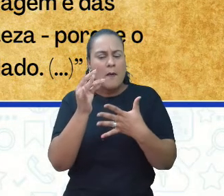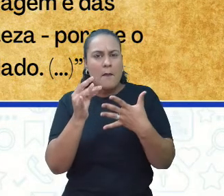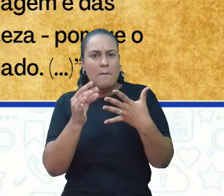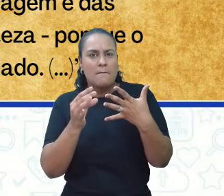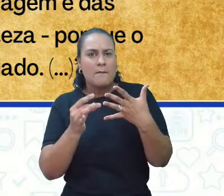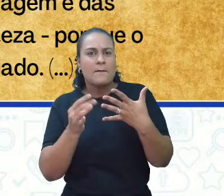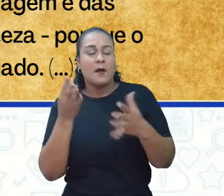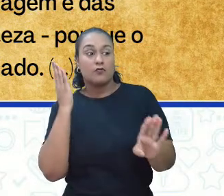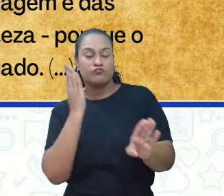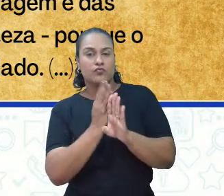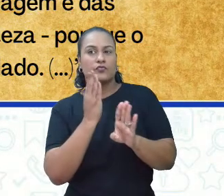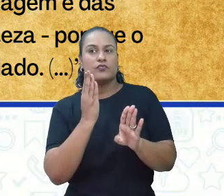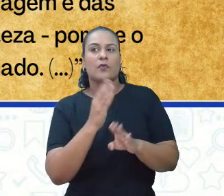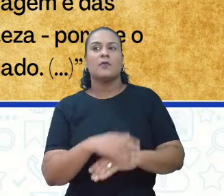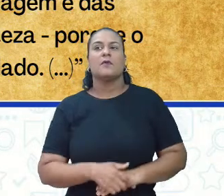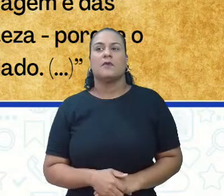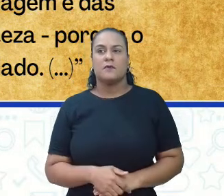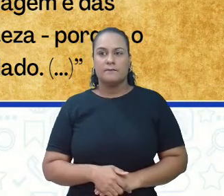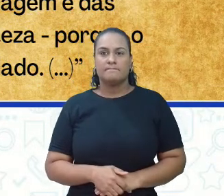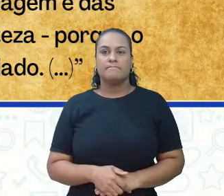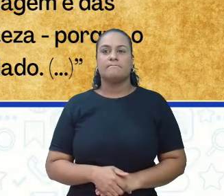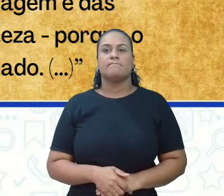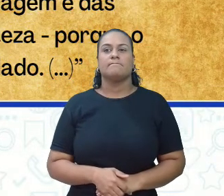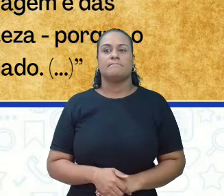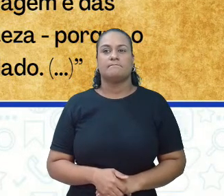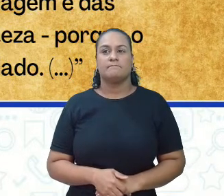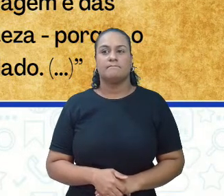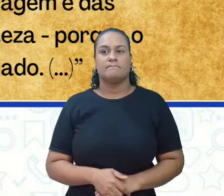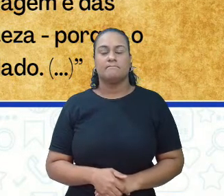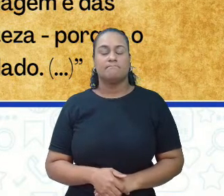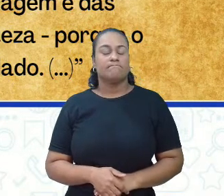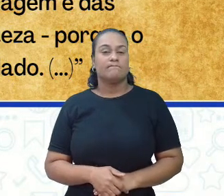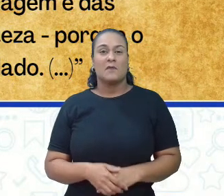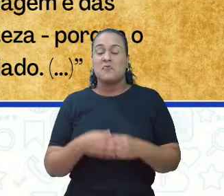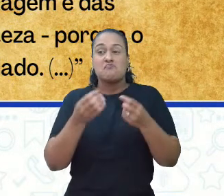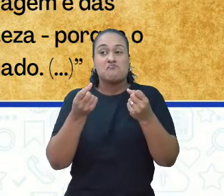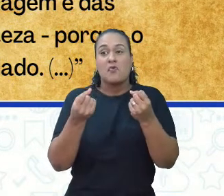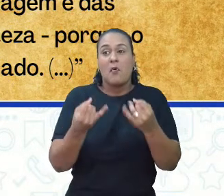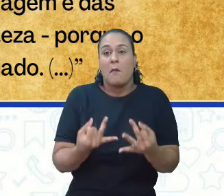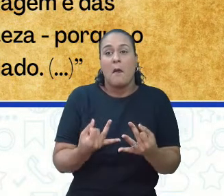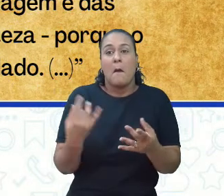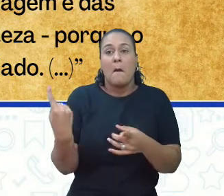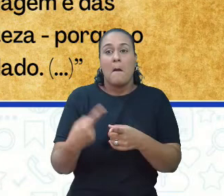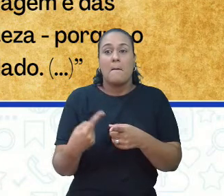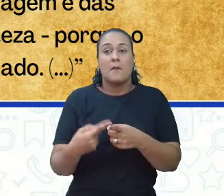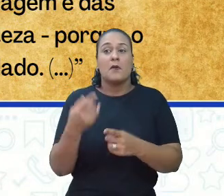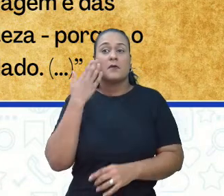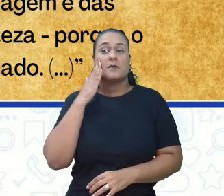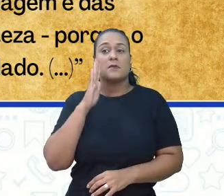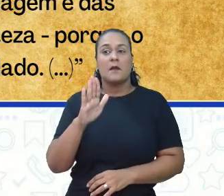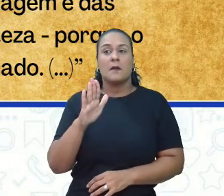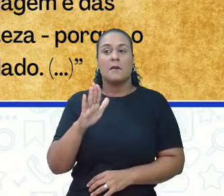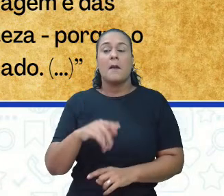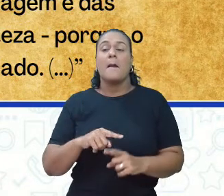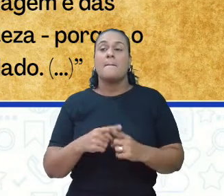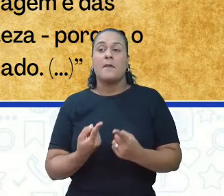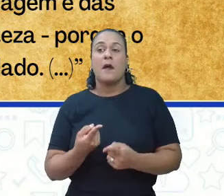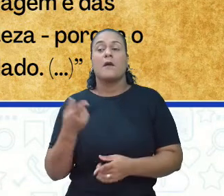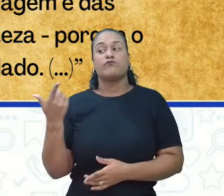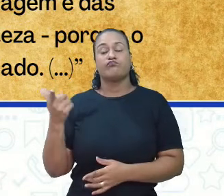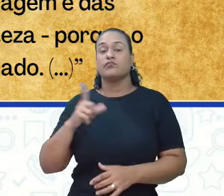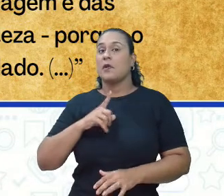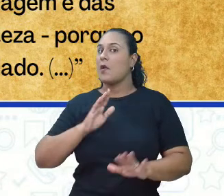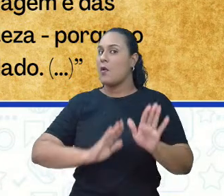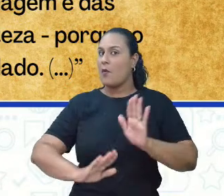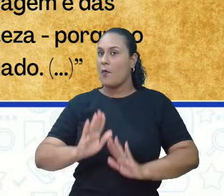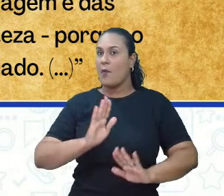Da mariagem e das singraduras do caminho não darei conta aqui a vossa alteza, porque o não saberei fazer, e os pilotos devem